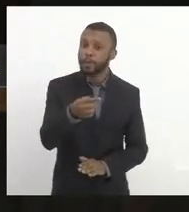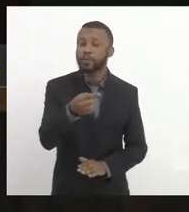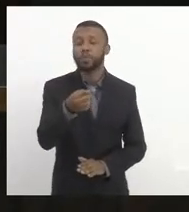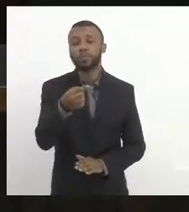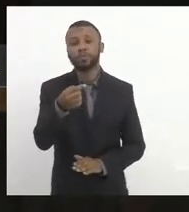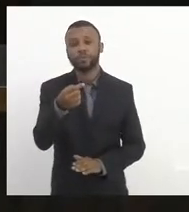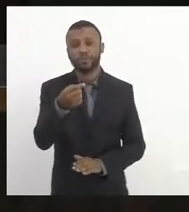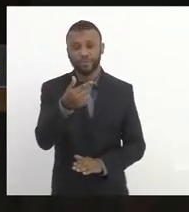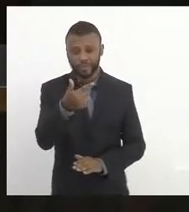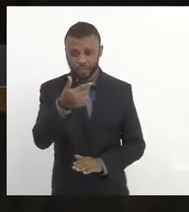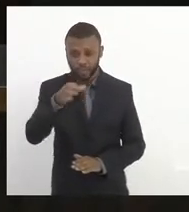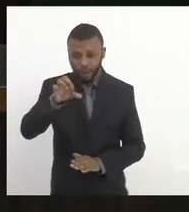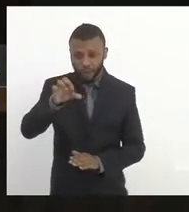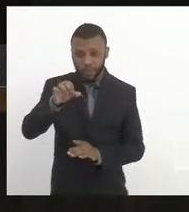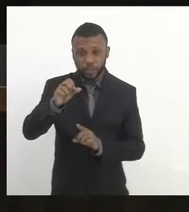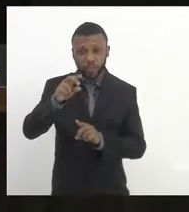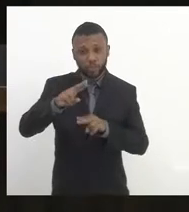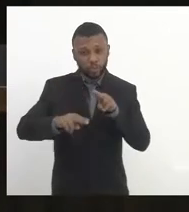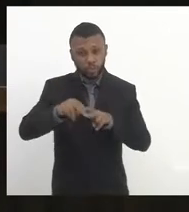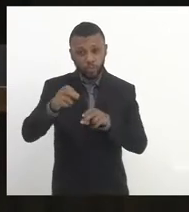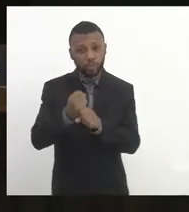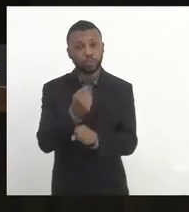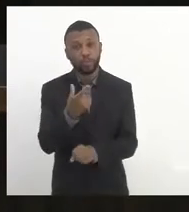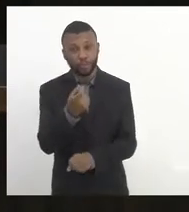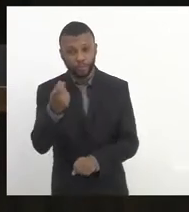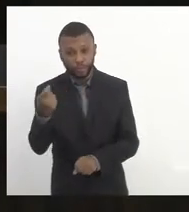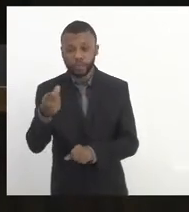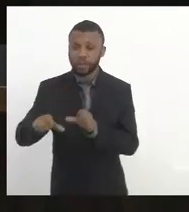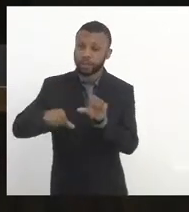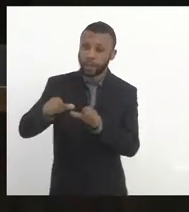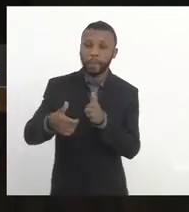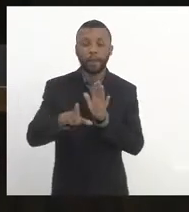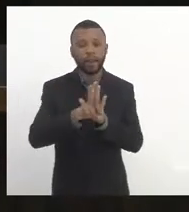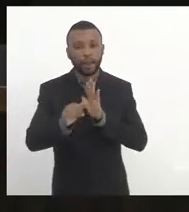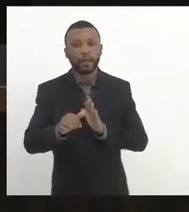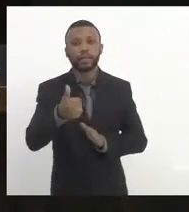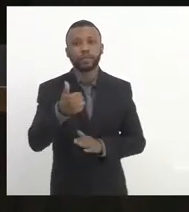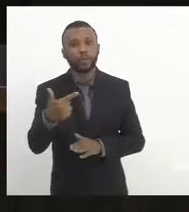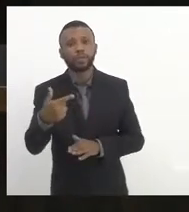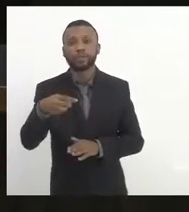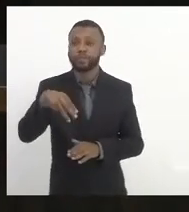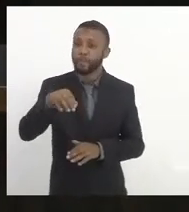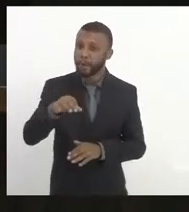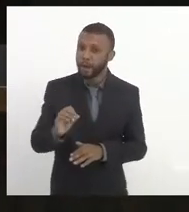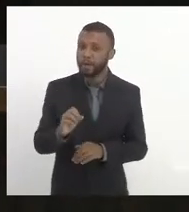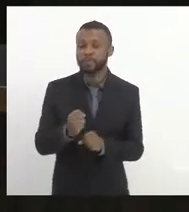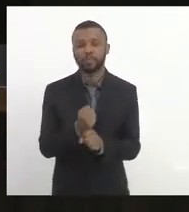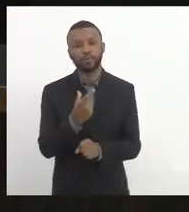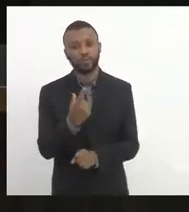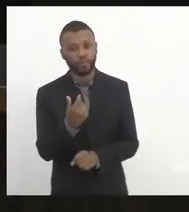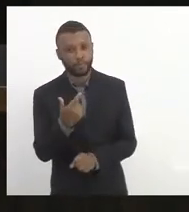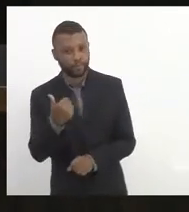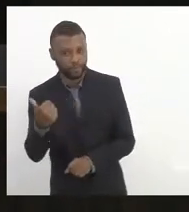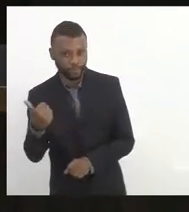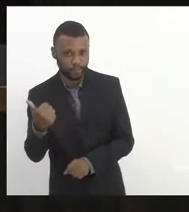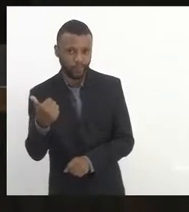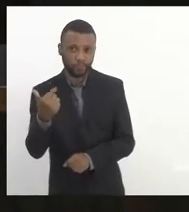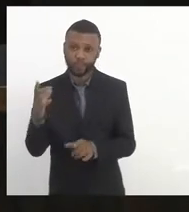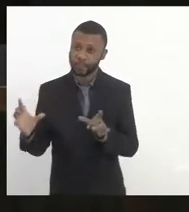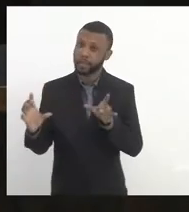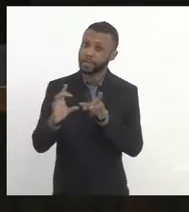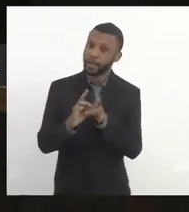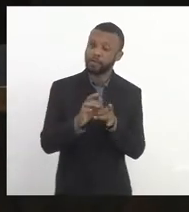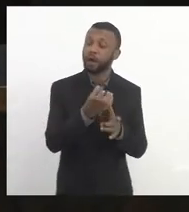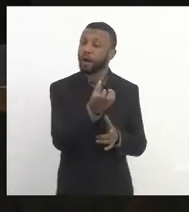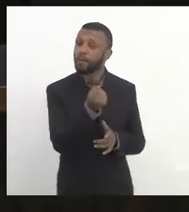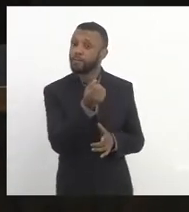2020, alterada pela Lei Federal número 14.150, de 12 de maio de 2021, vinculados ao Fundo Estadual da Cultura